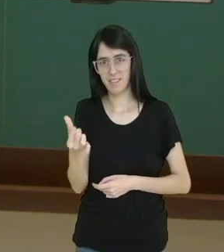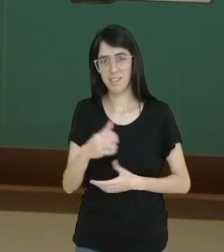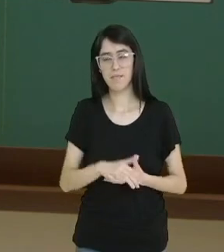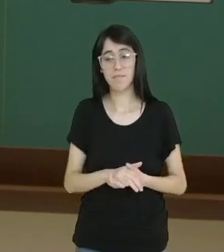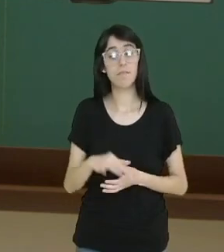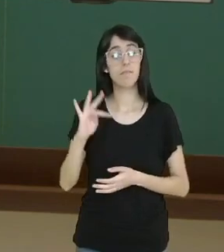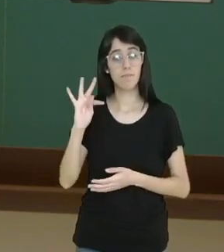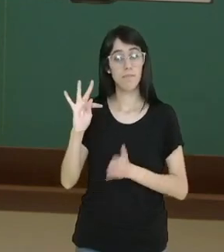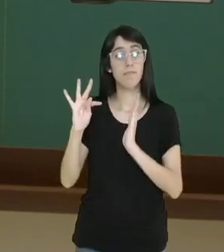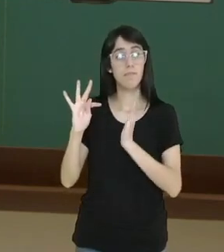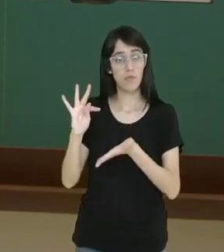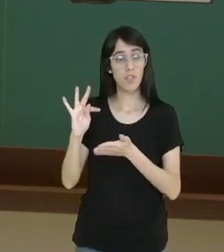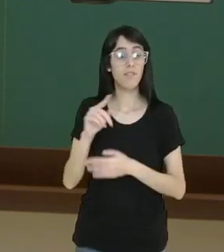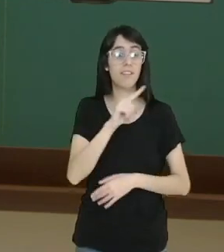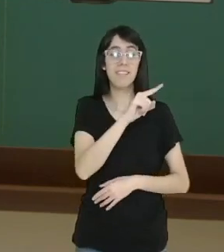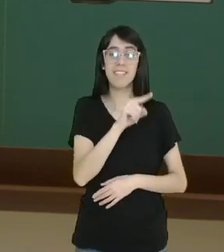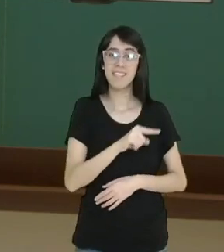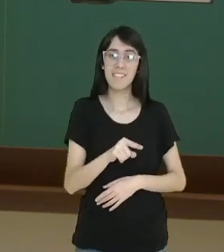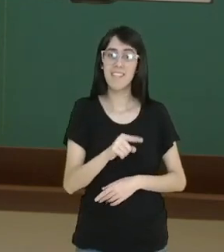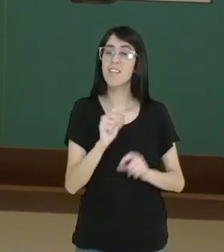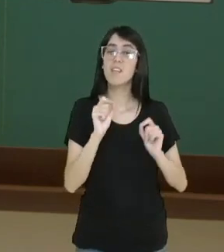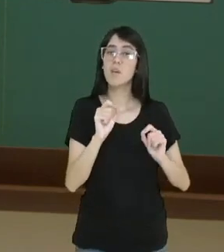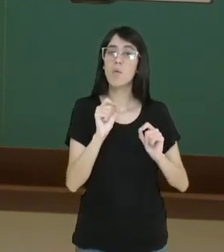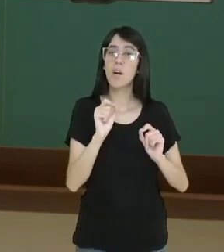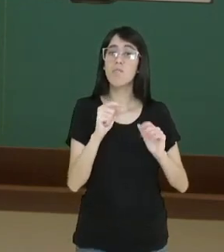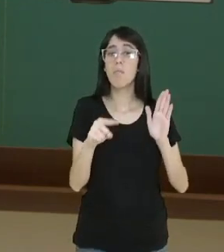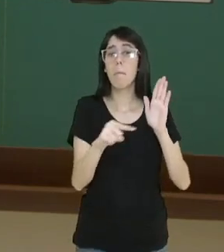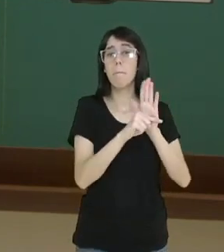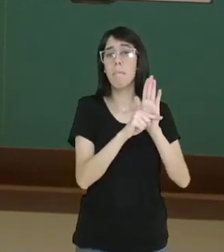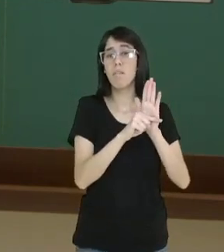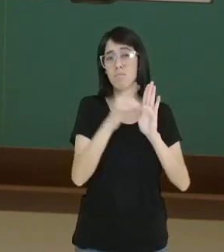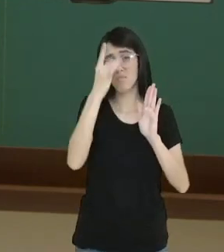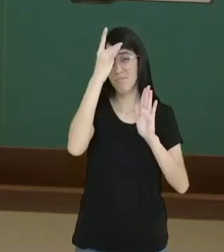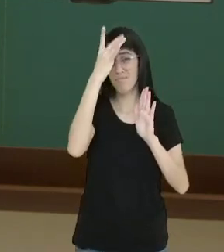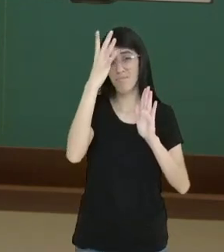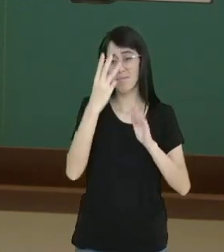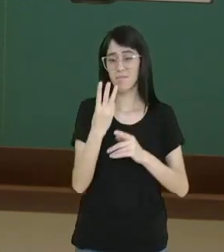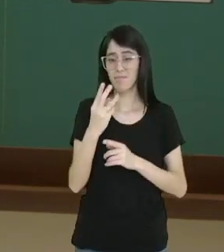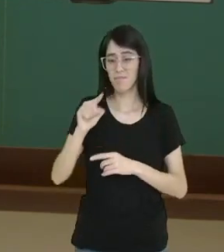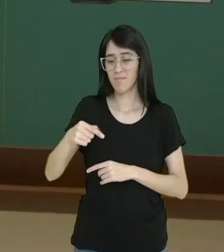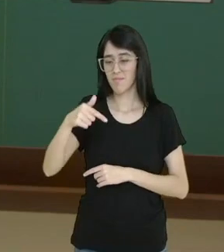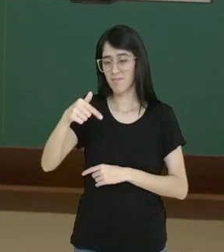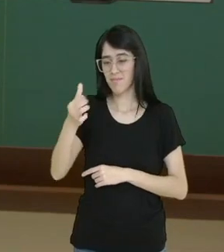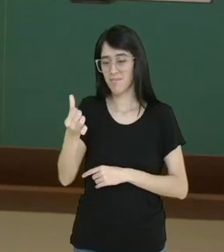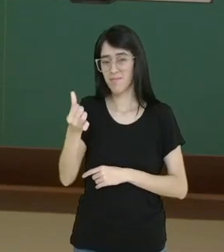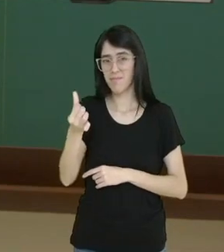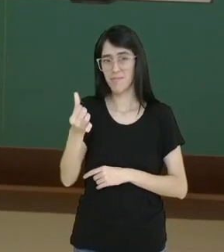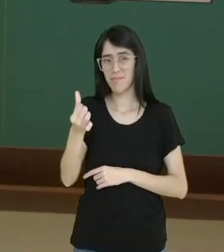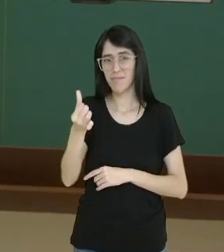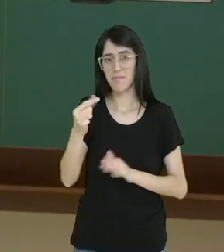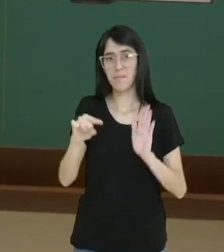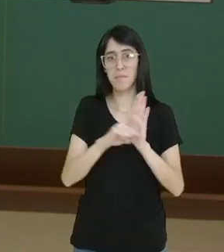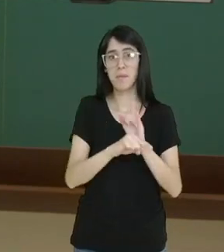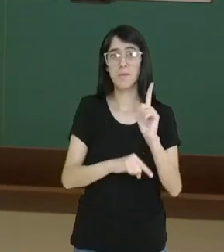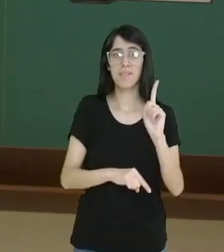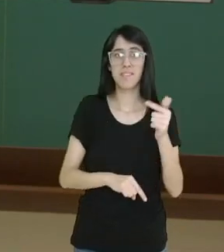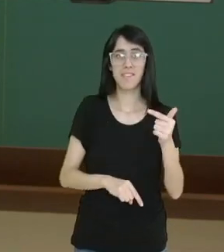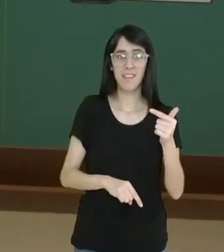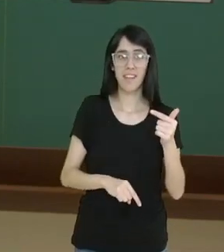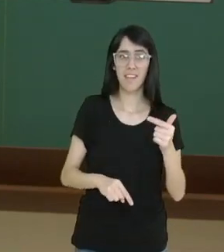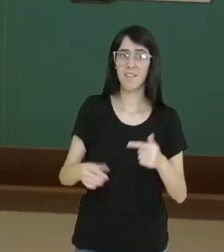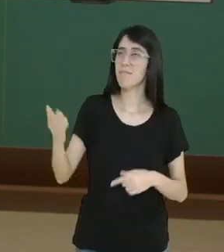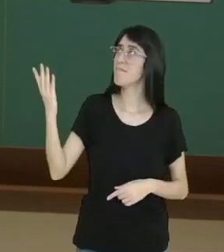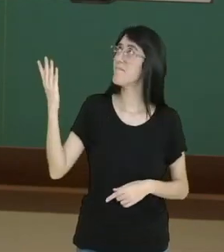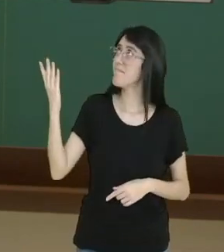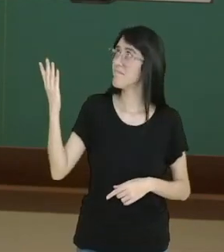eu descubro o z, porque o z é só diminuir 3,76 do 17. Pronto,